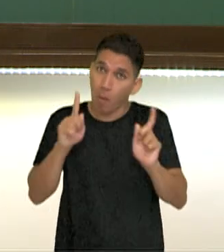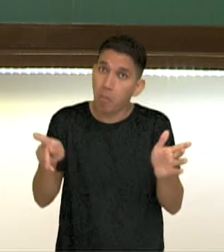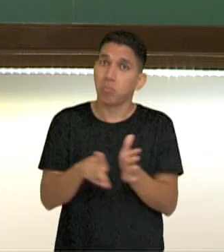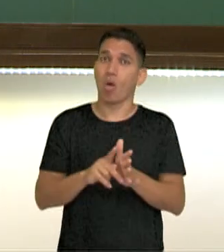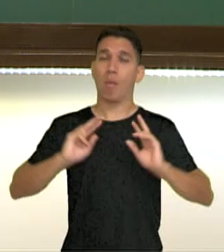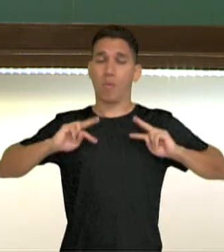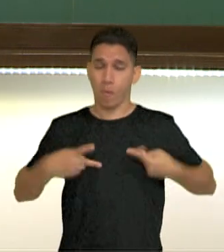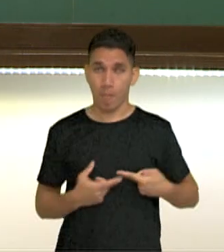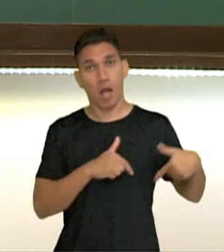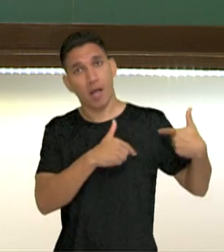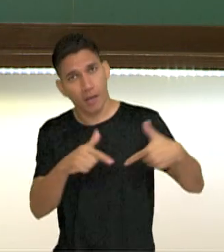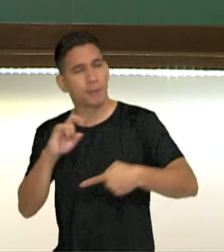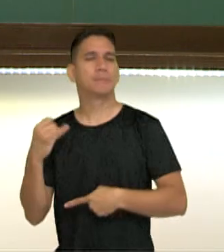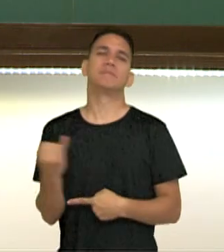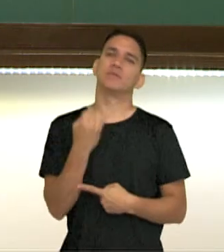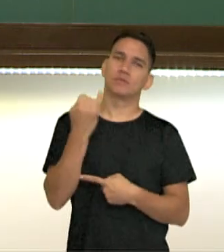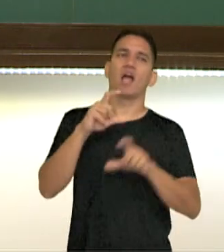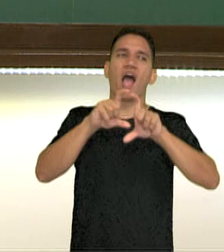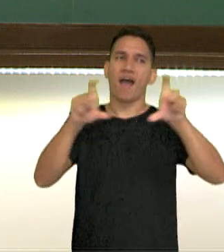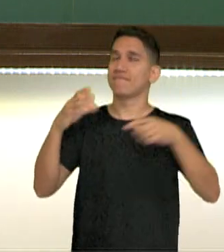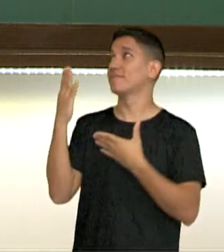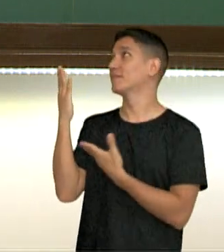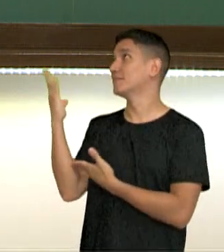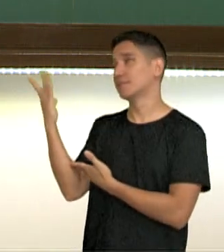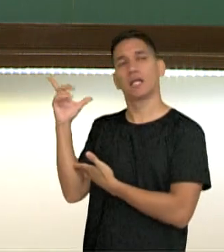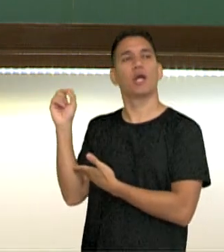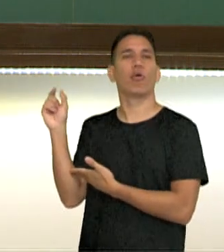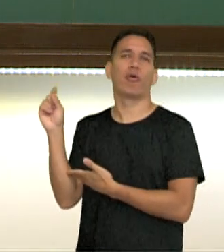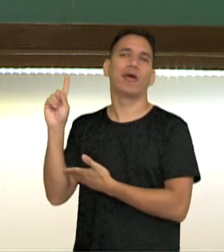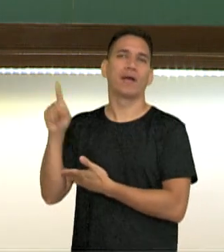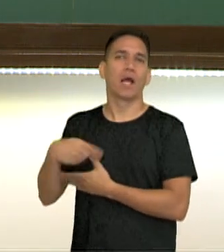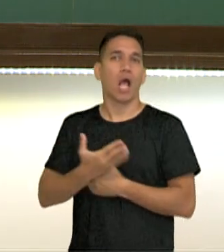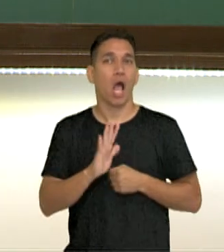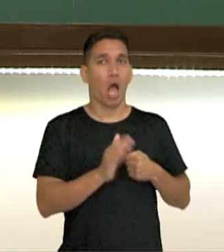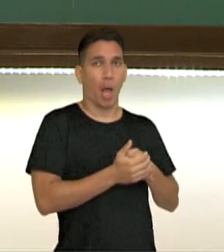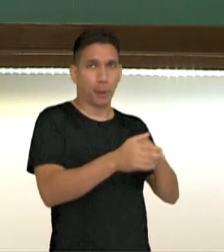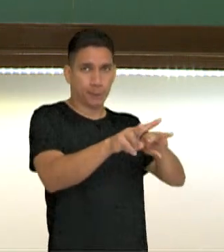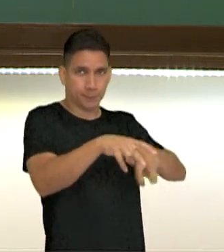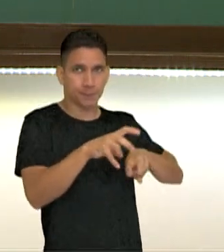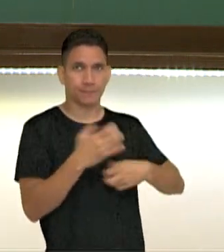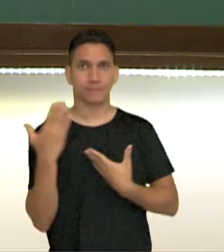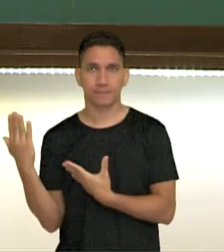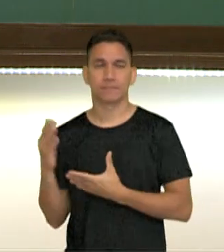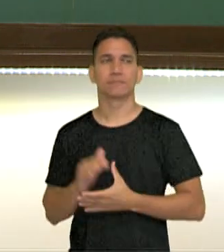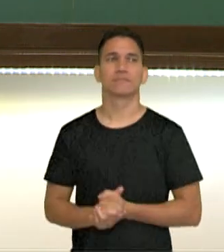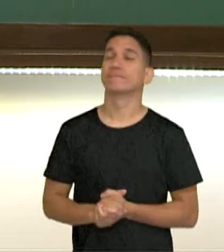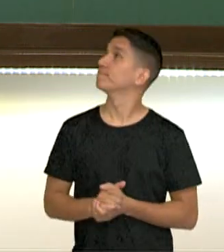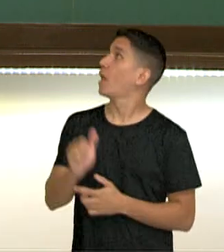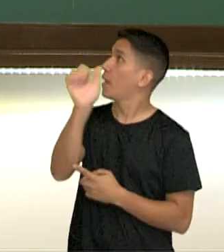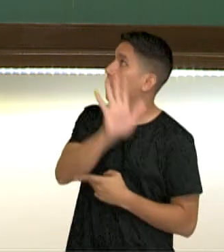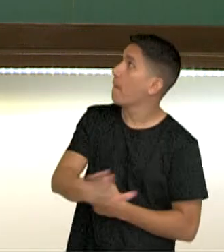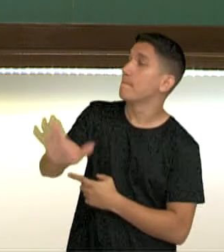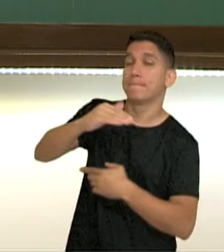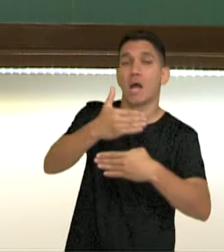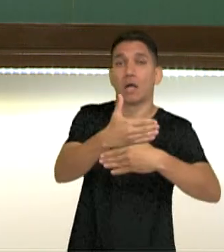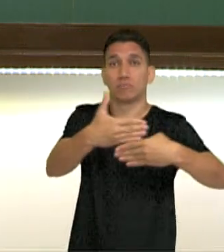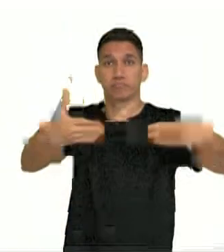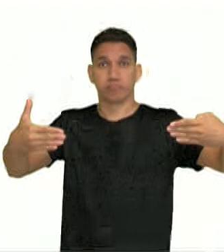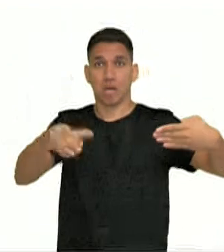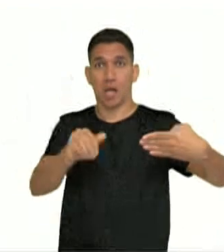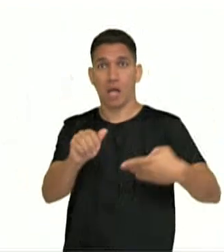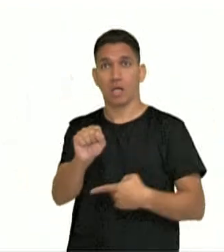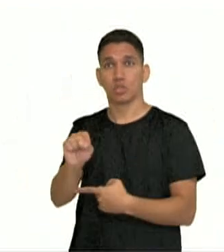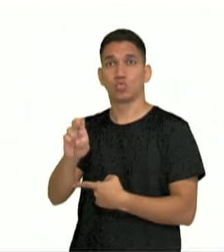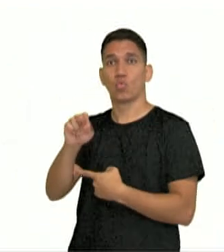muito importante e a frase do Heródoto acabou inclusive escondendo isso. Aqui uma imagem da barragem de Assuã, essa é